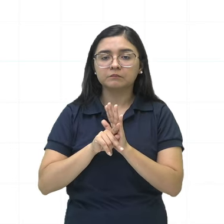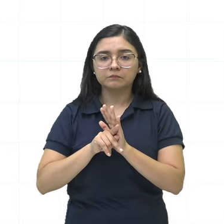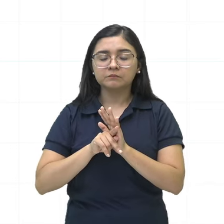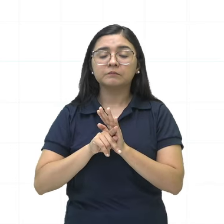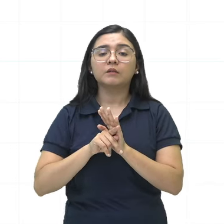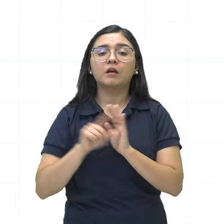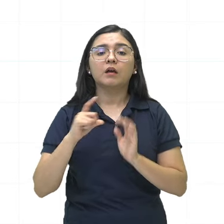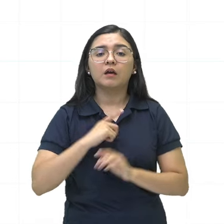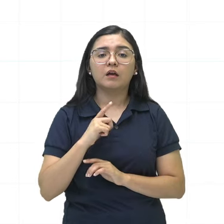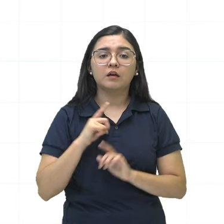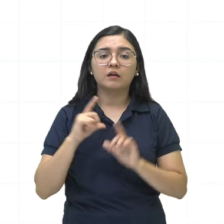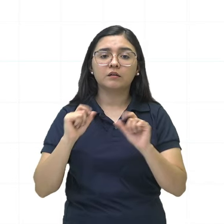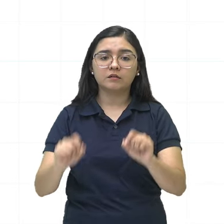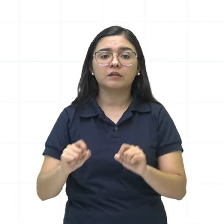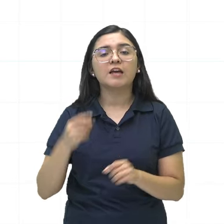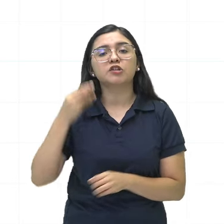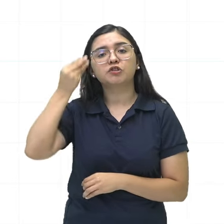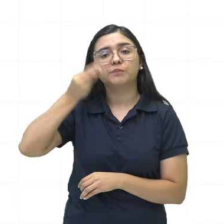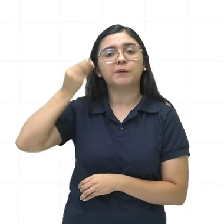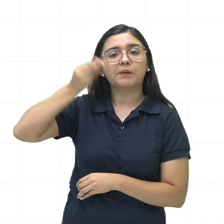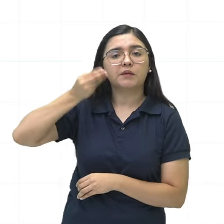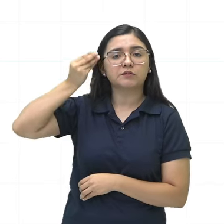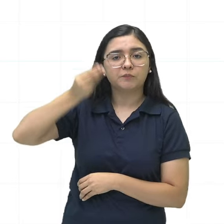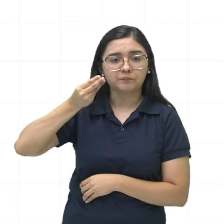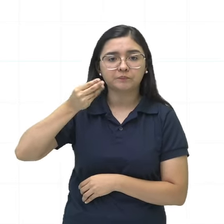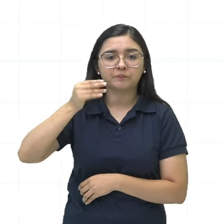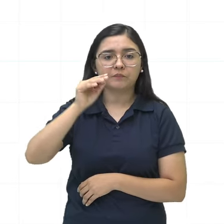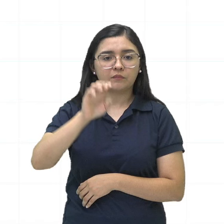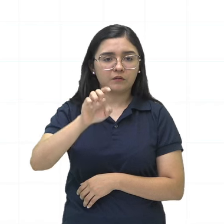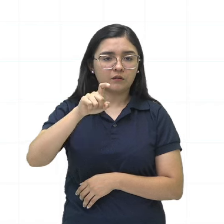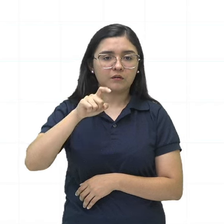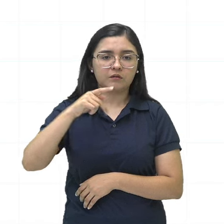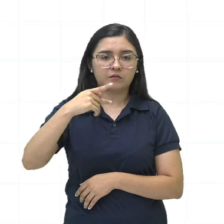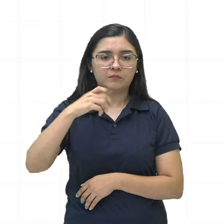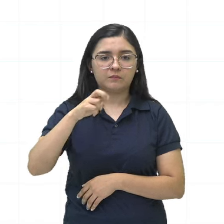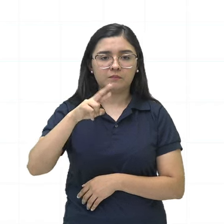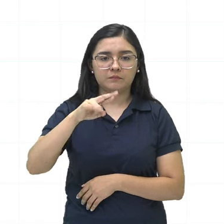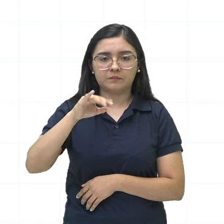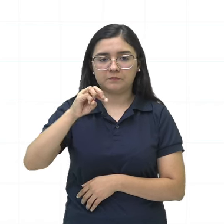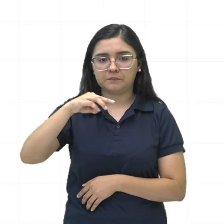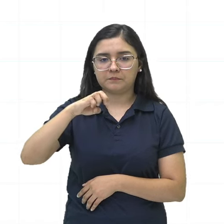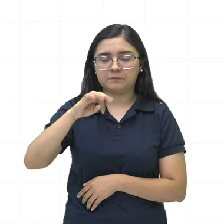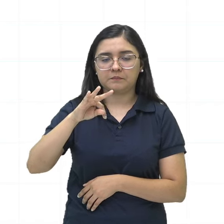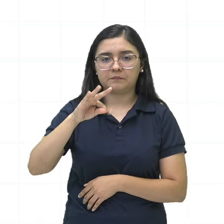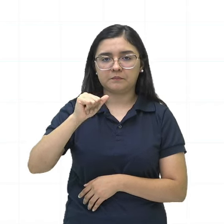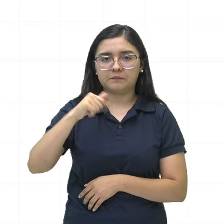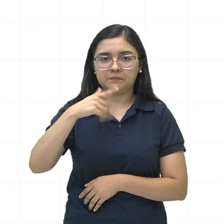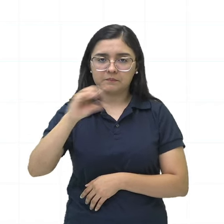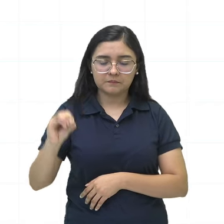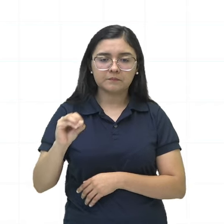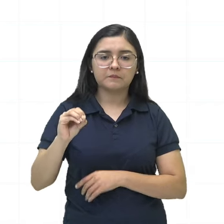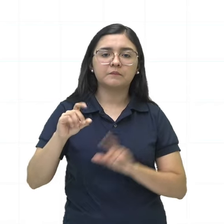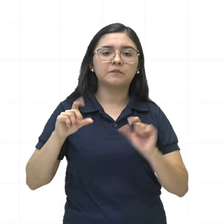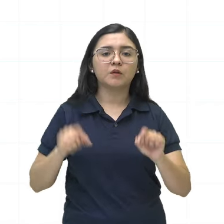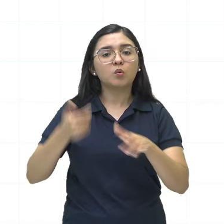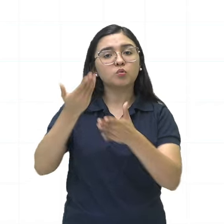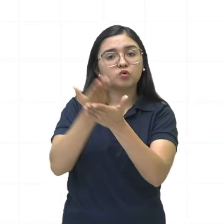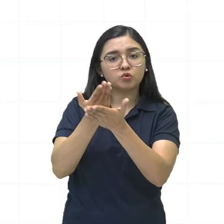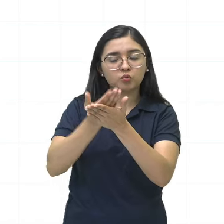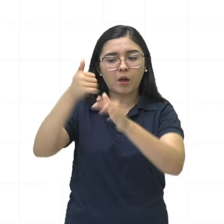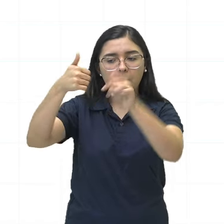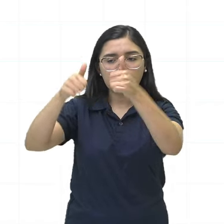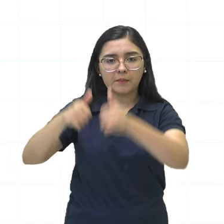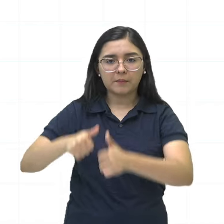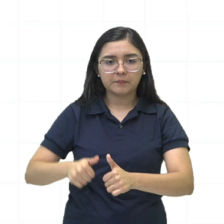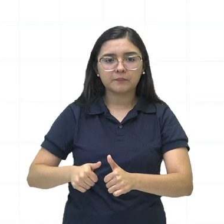ser a etapa da experimentação. O sistema em estudo ele é avaliado sob diferentes condições. Também